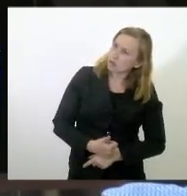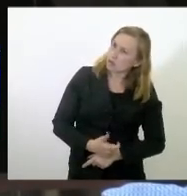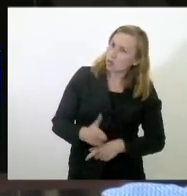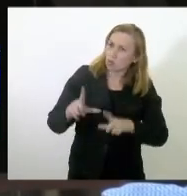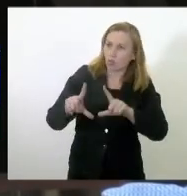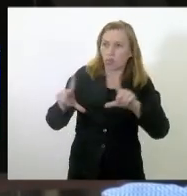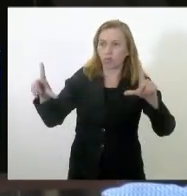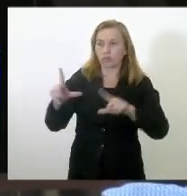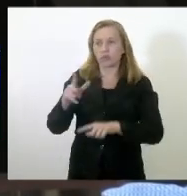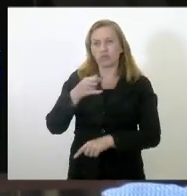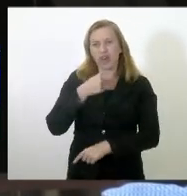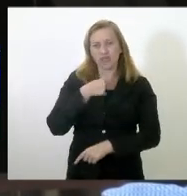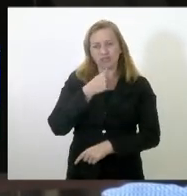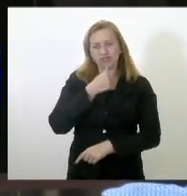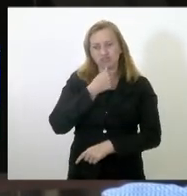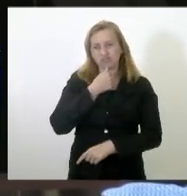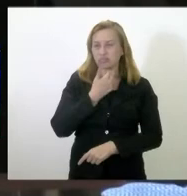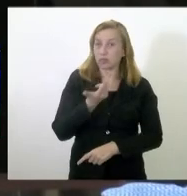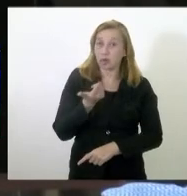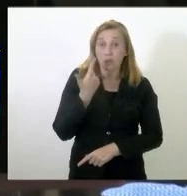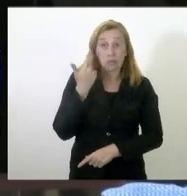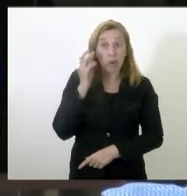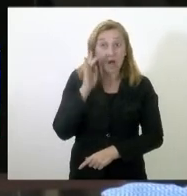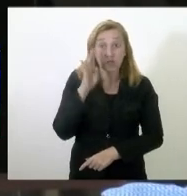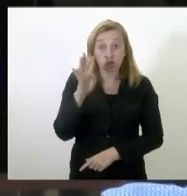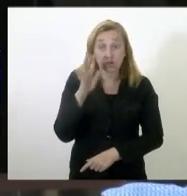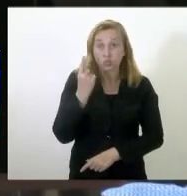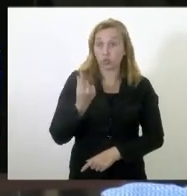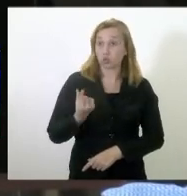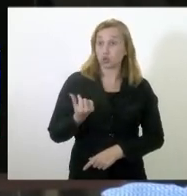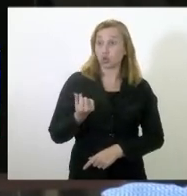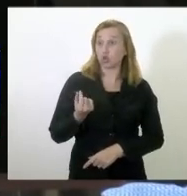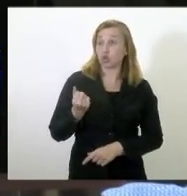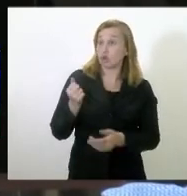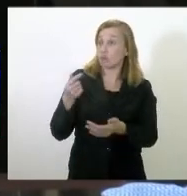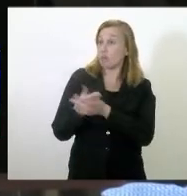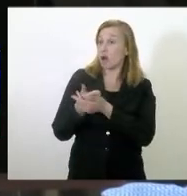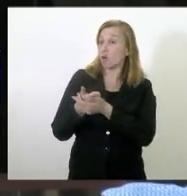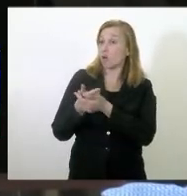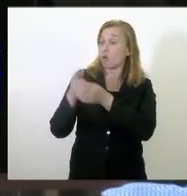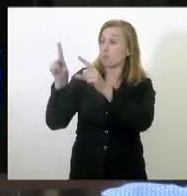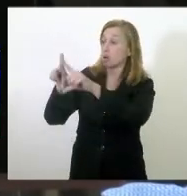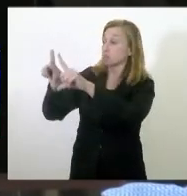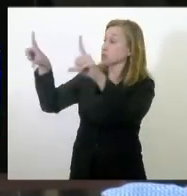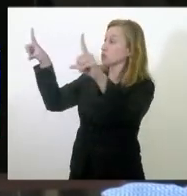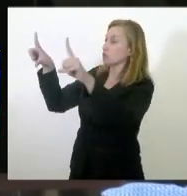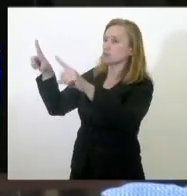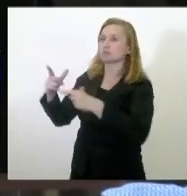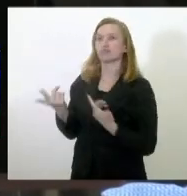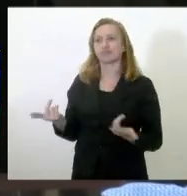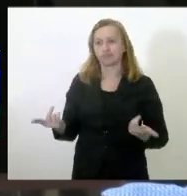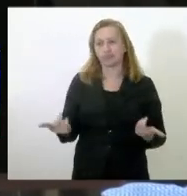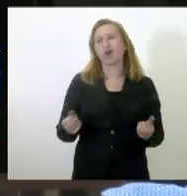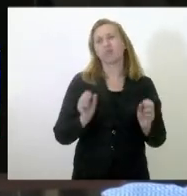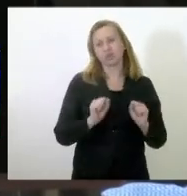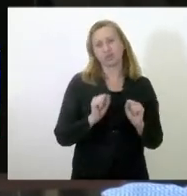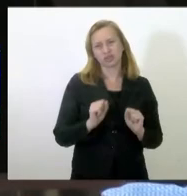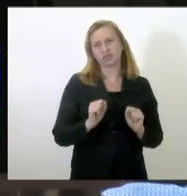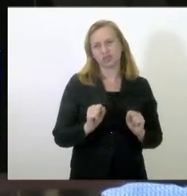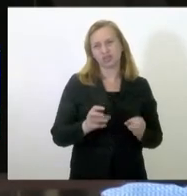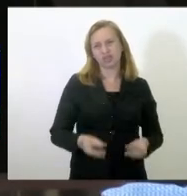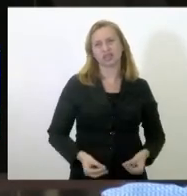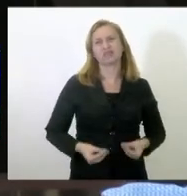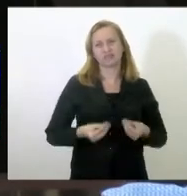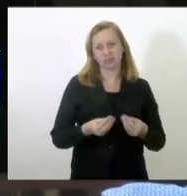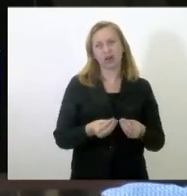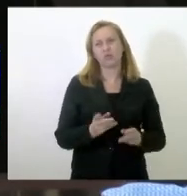Eu imagino o volume de dinheiro que está se gastando ali, quando podia estar